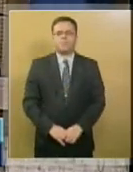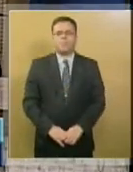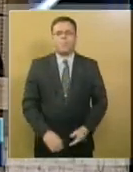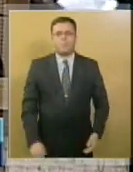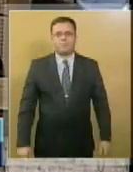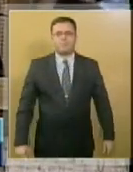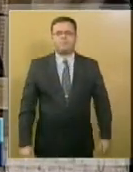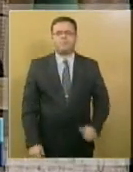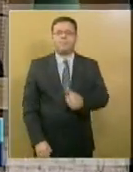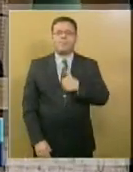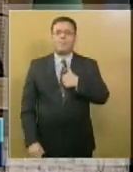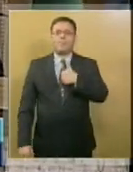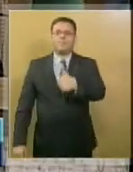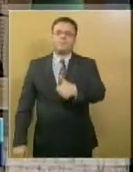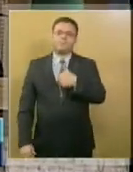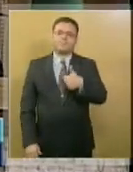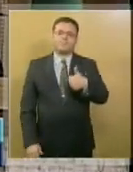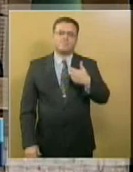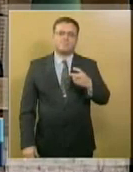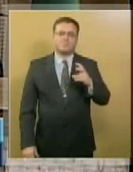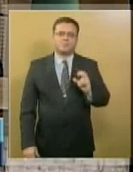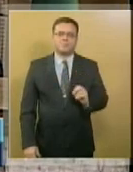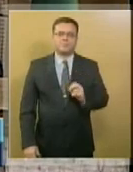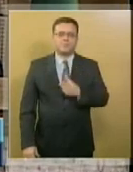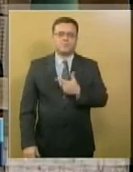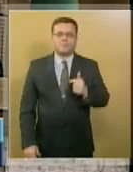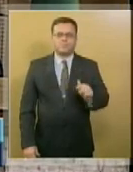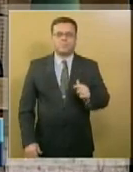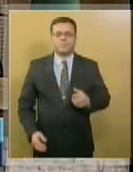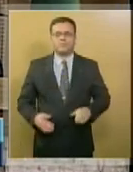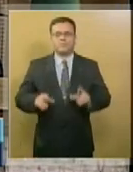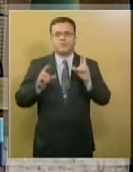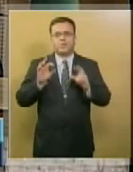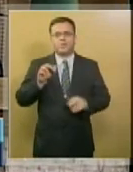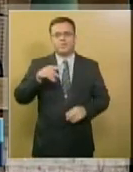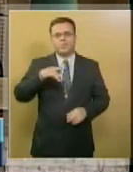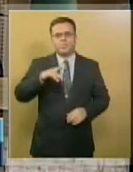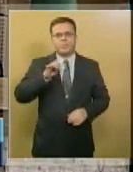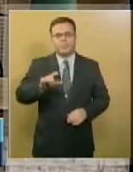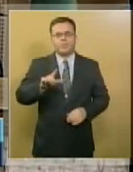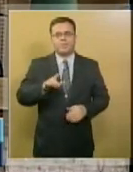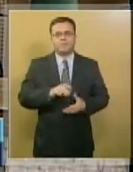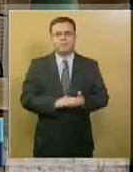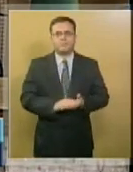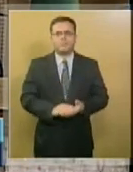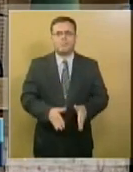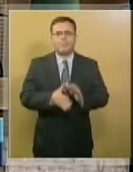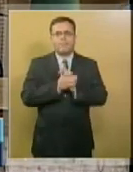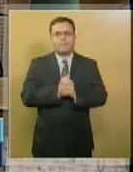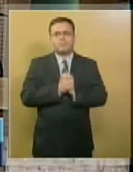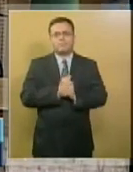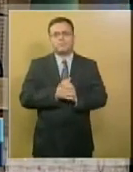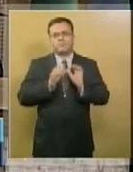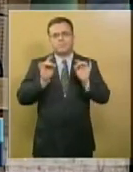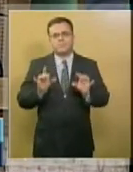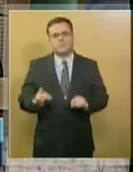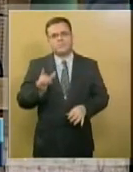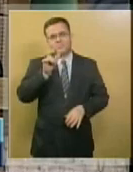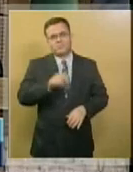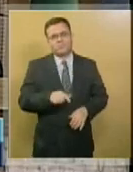Requerimento 1150, de autoria do deputado Luciano Pimentel. Congratulações à